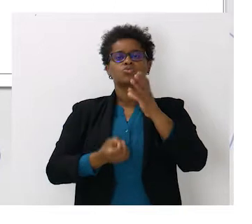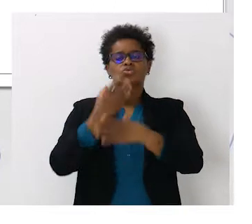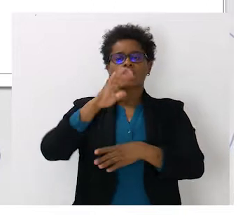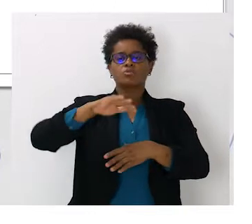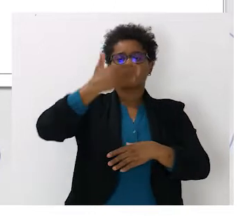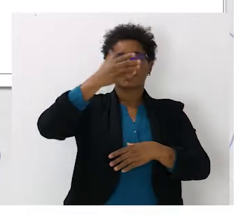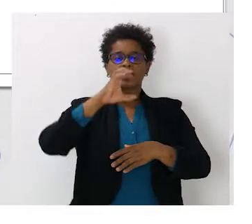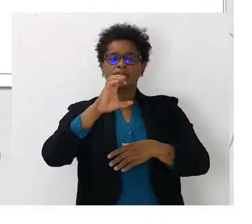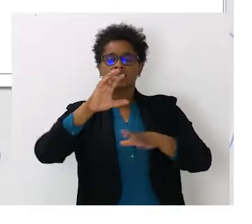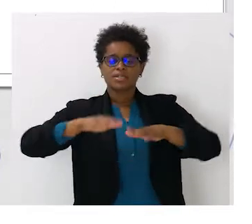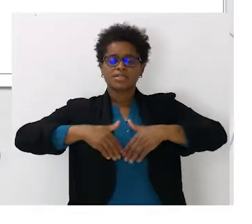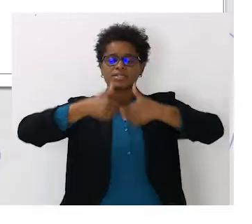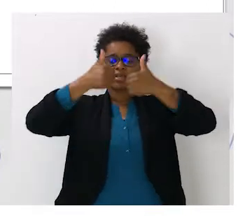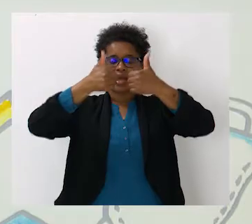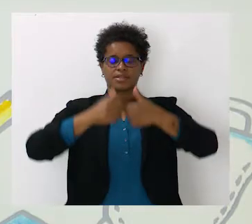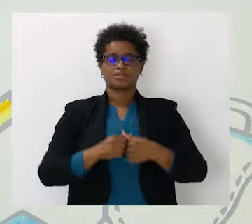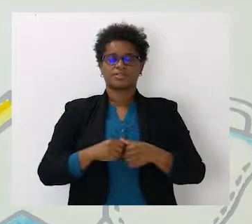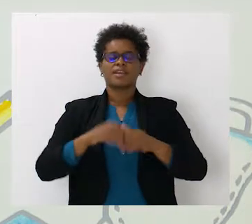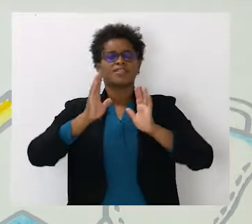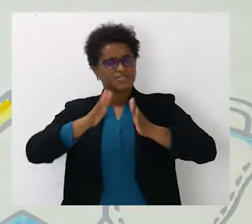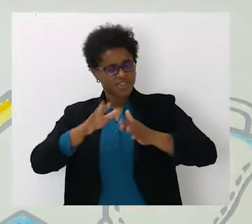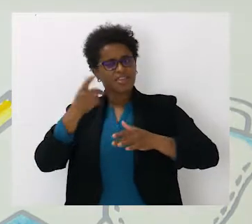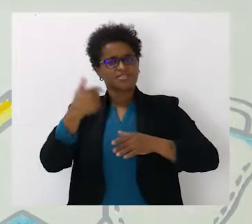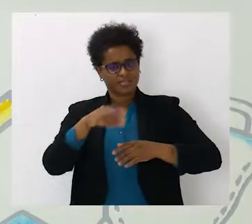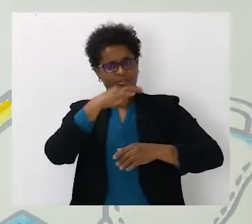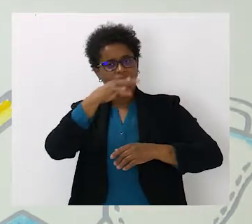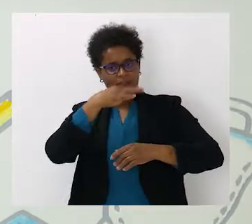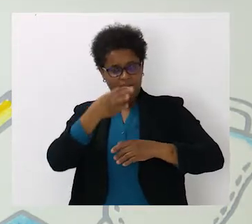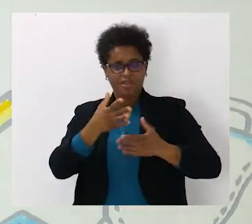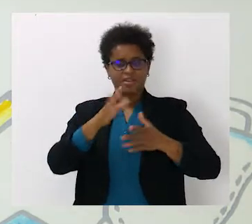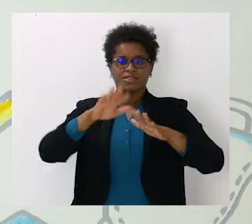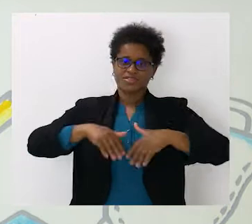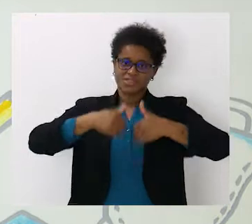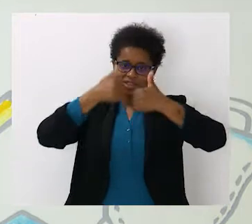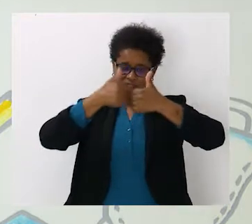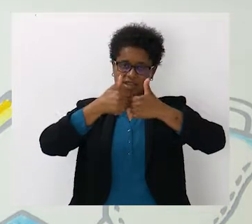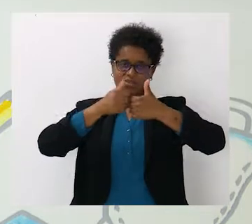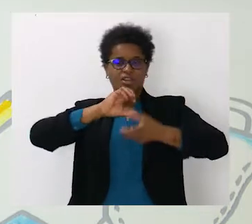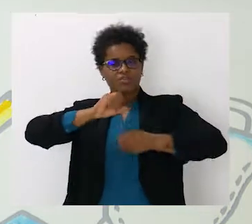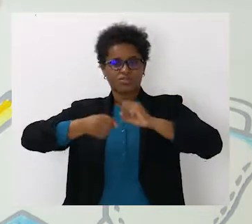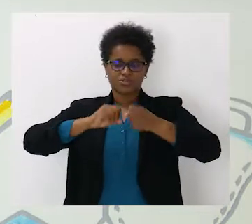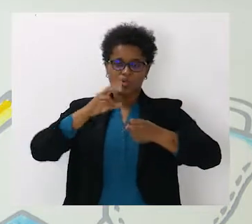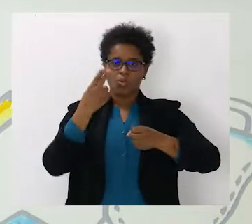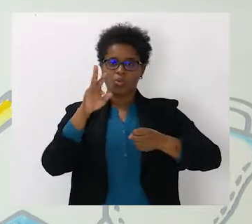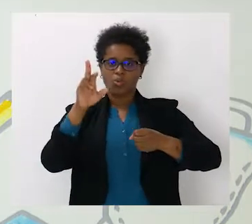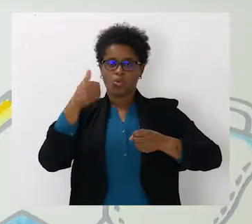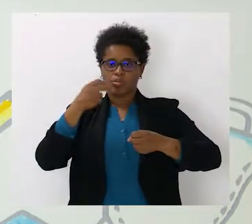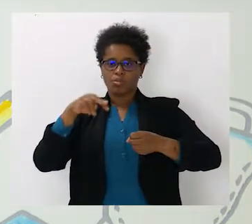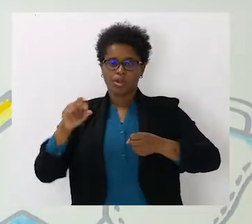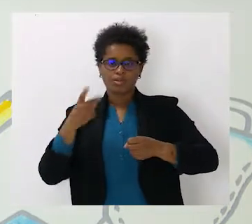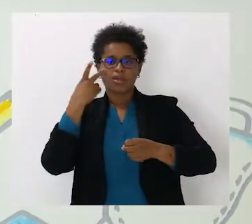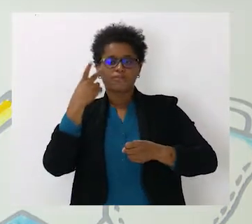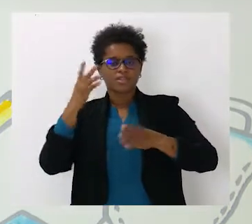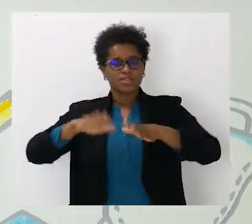surgiram as primeiras cidades? Já que estamos a falar das cidades, a revolução urbana,